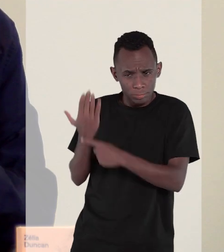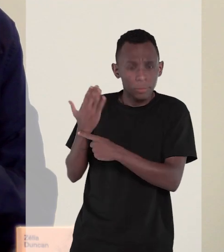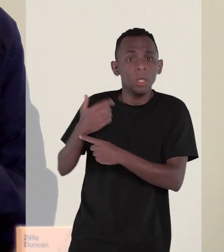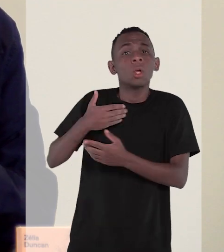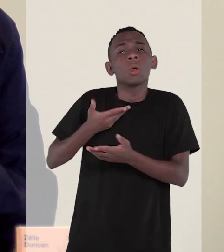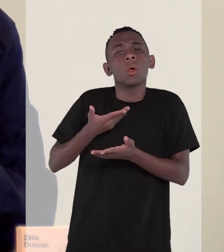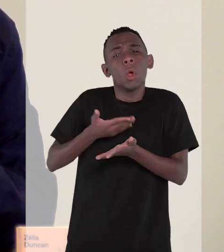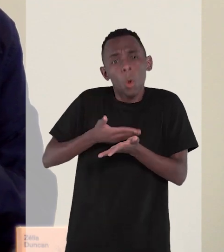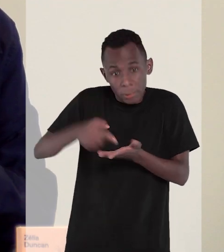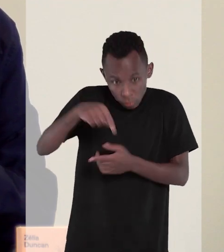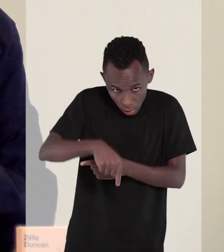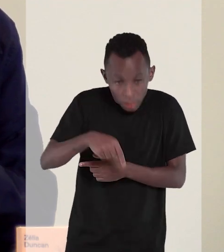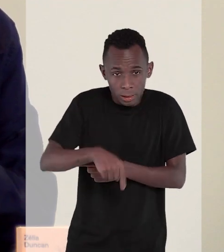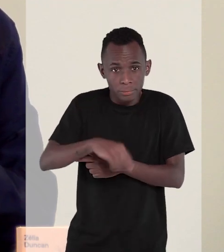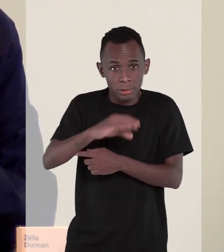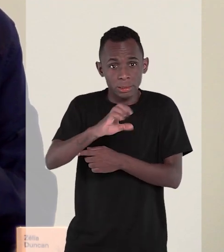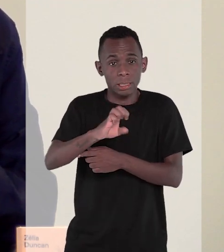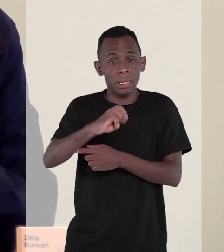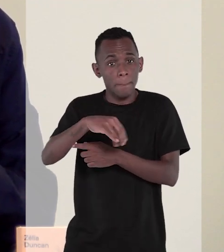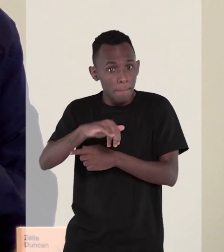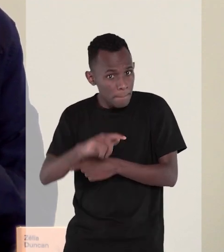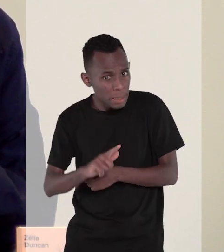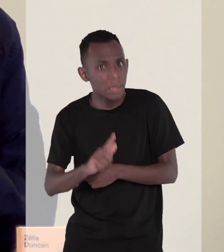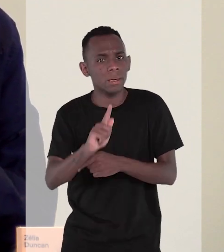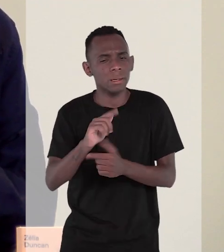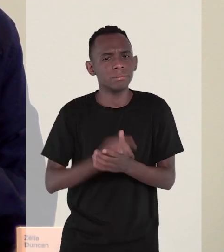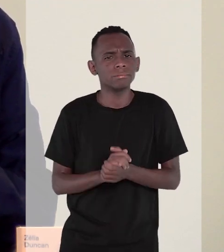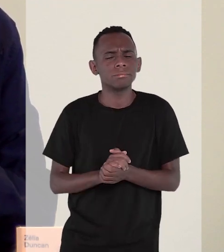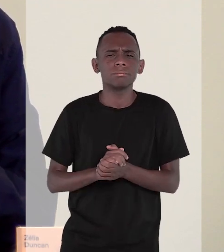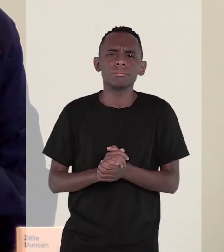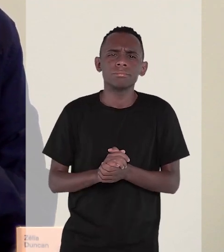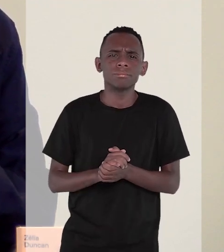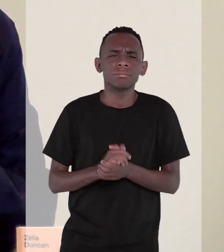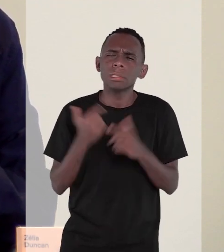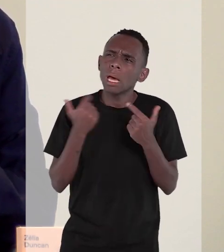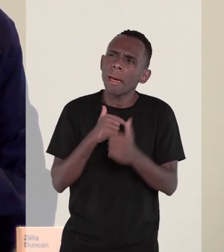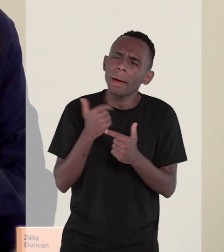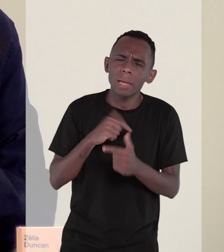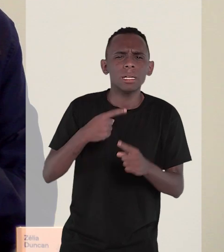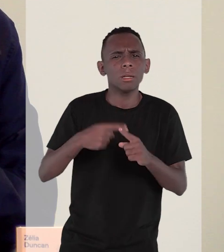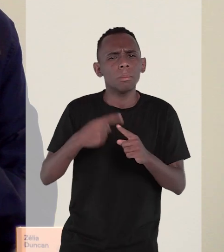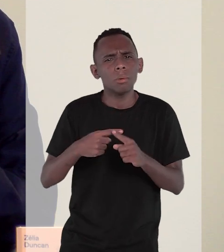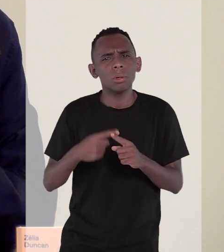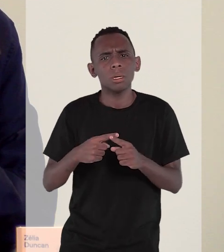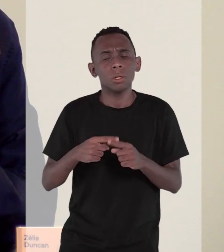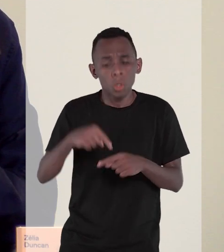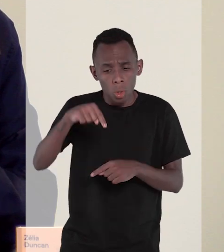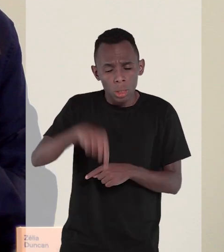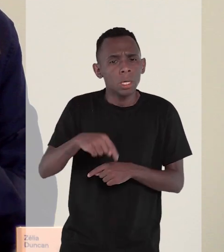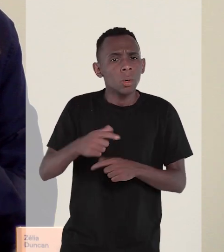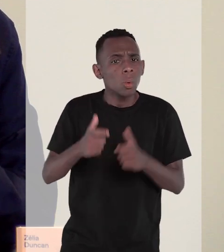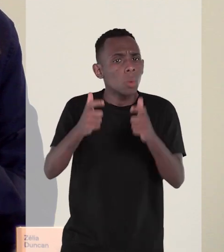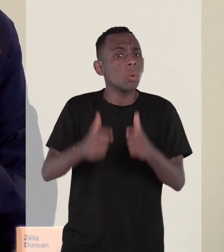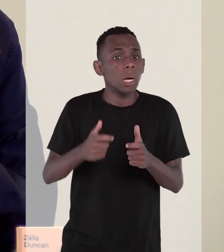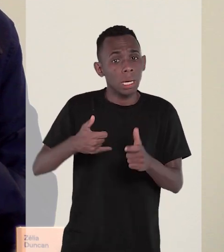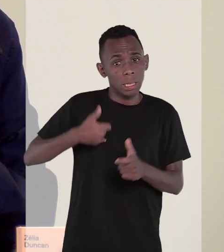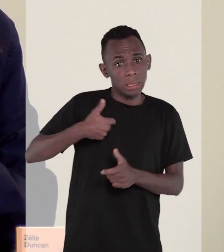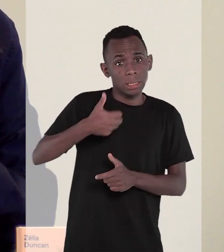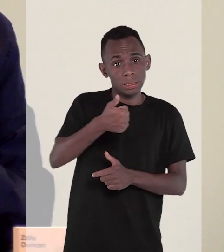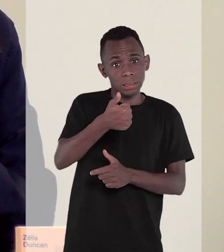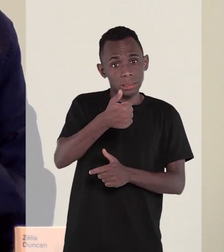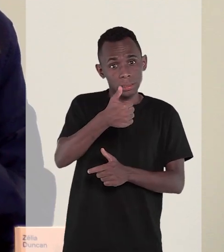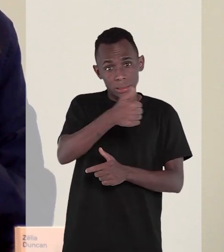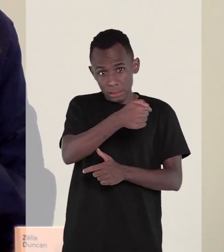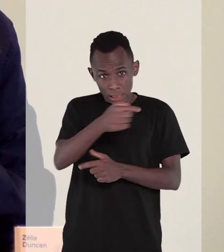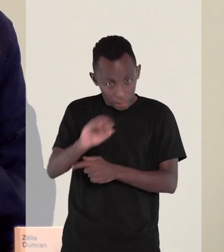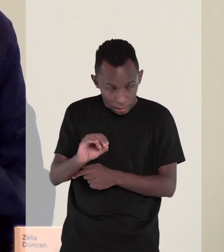aqui na CEMIG, que comemora 70 anos. Então, é engraçado você estar num lugar que comemora 70